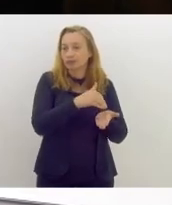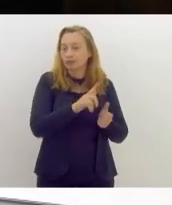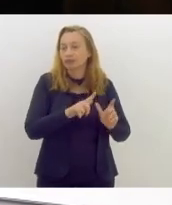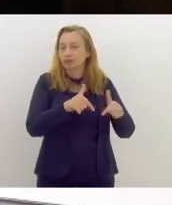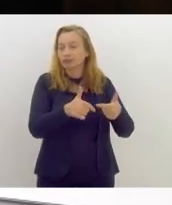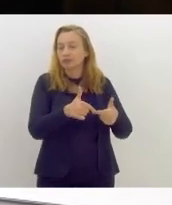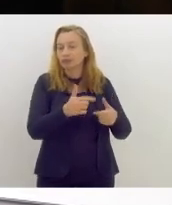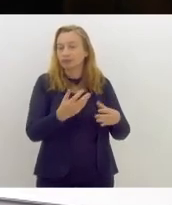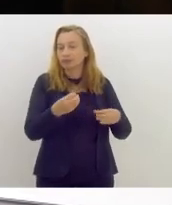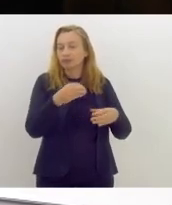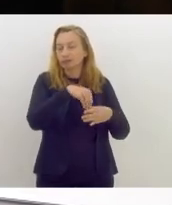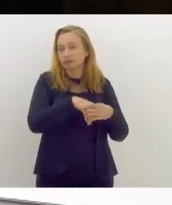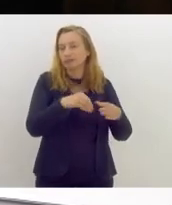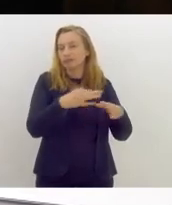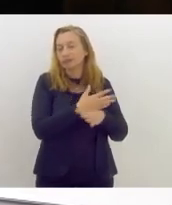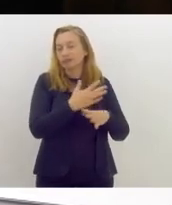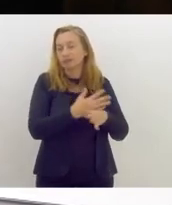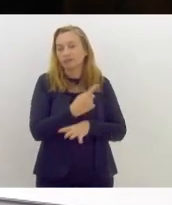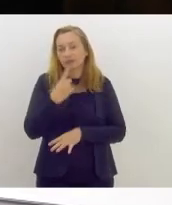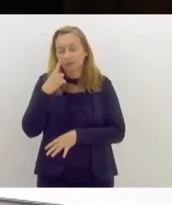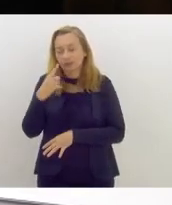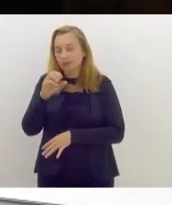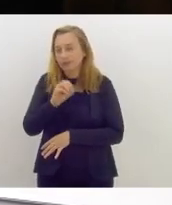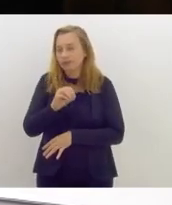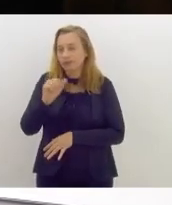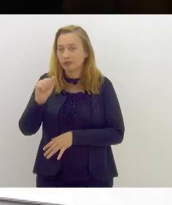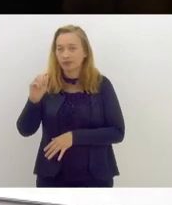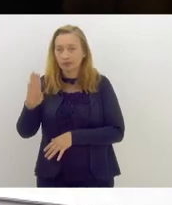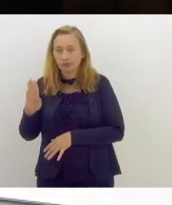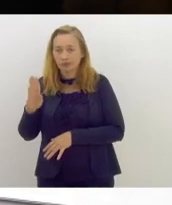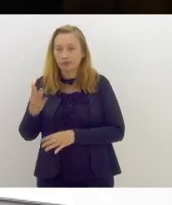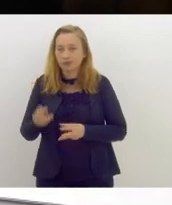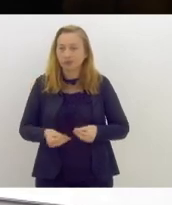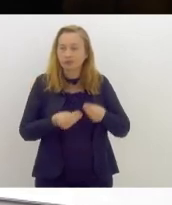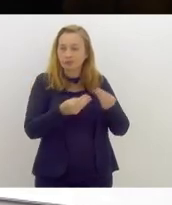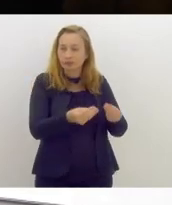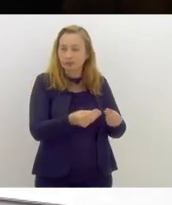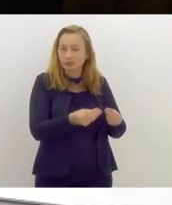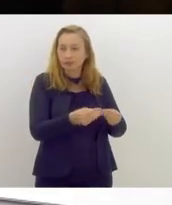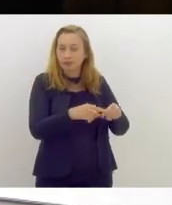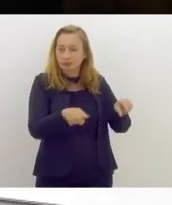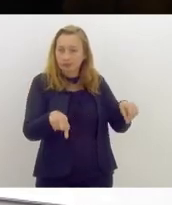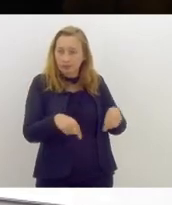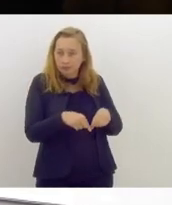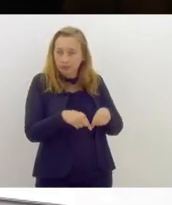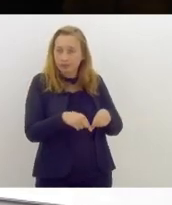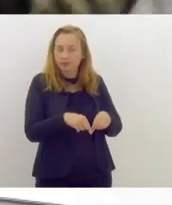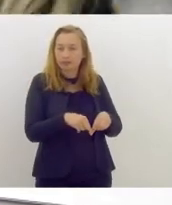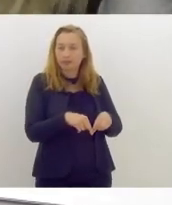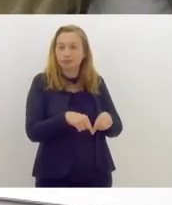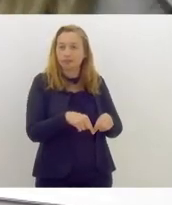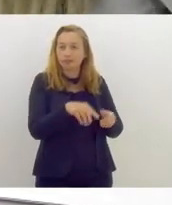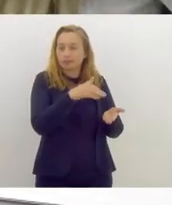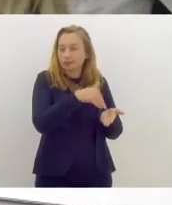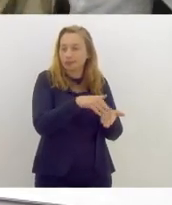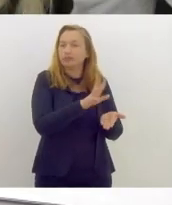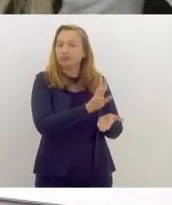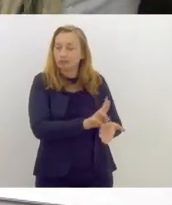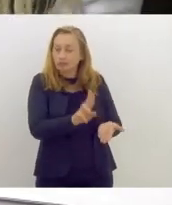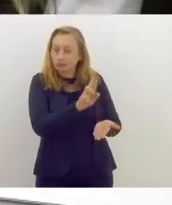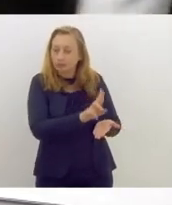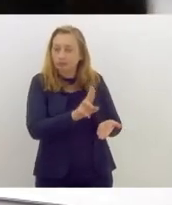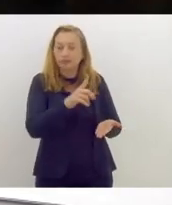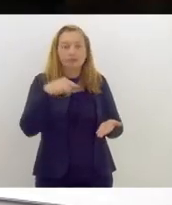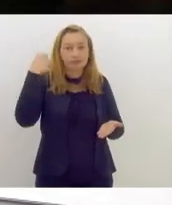o municipalista quando a gente vê a OAB entregar escritórios para que possam ser utilizados pelos advogados e